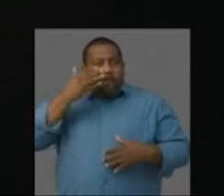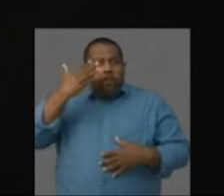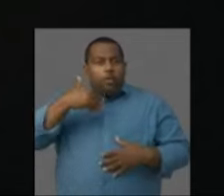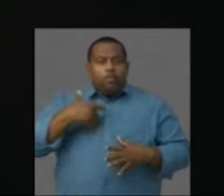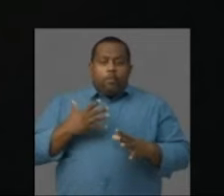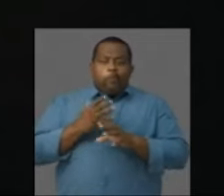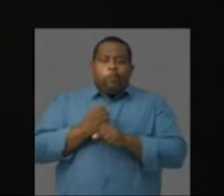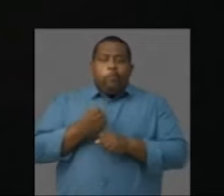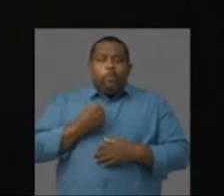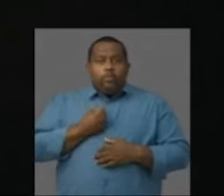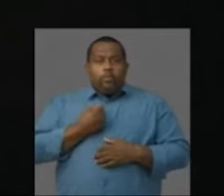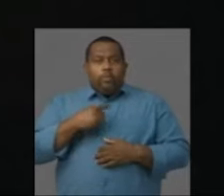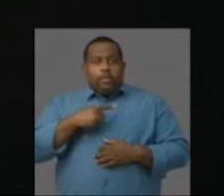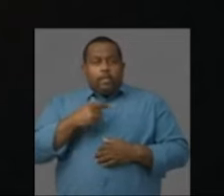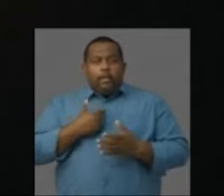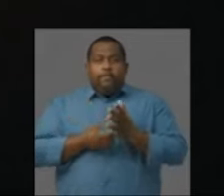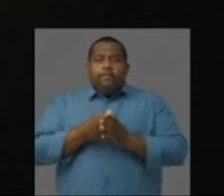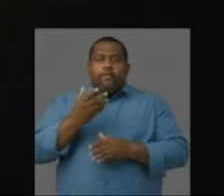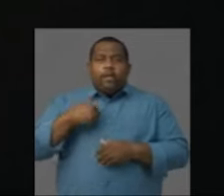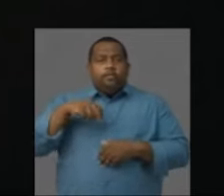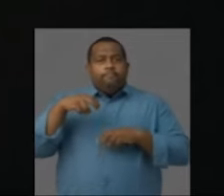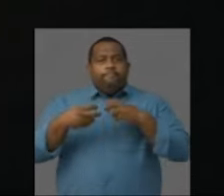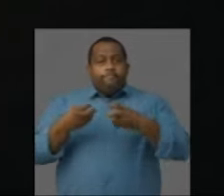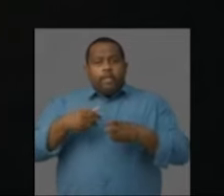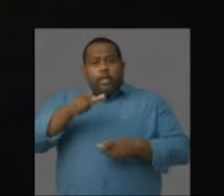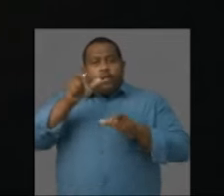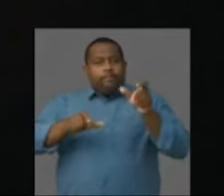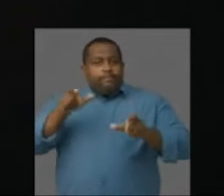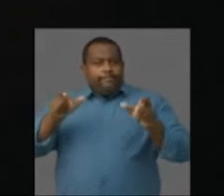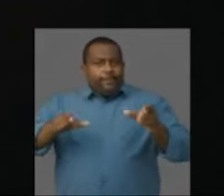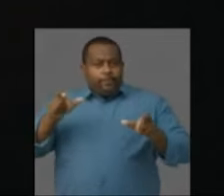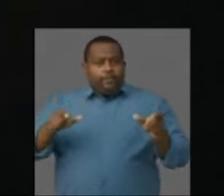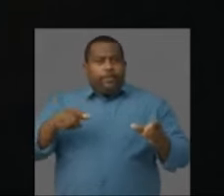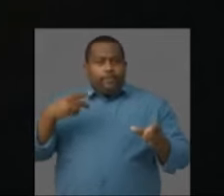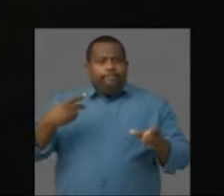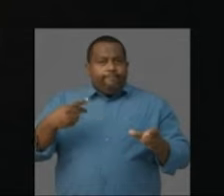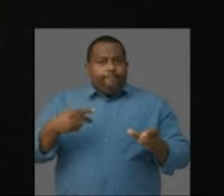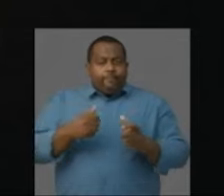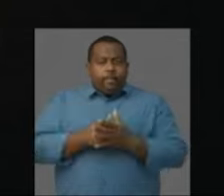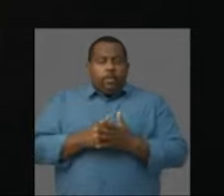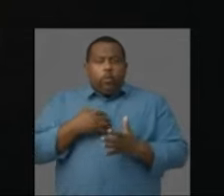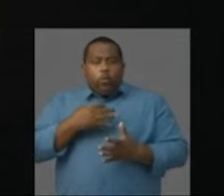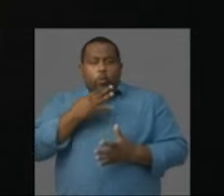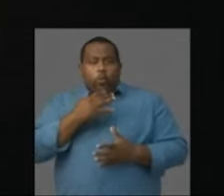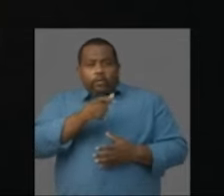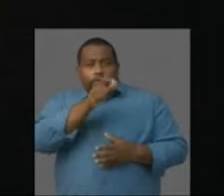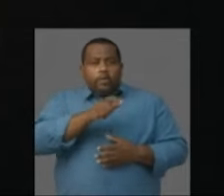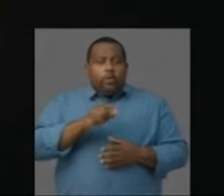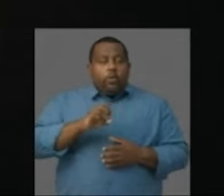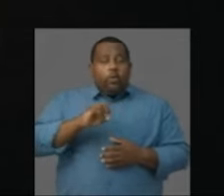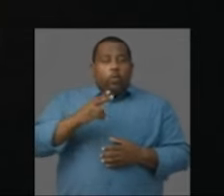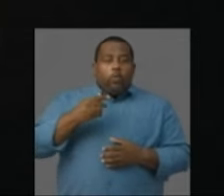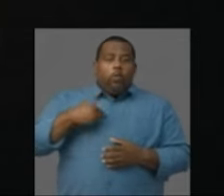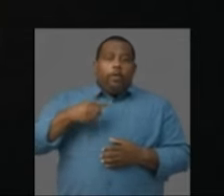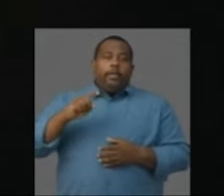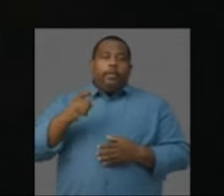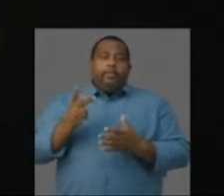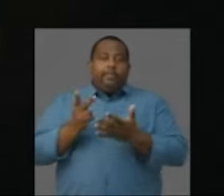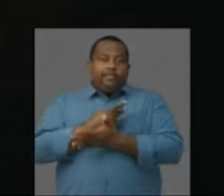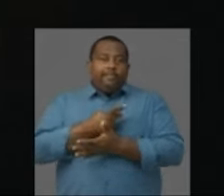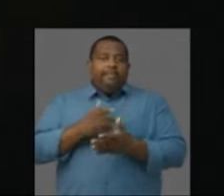que mais tem homicídio no Brasil. Todo cidadão de bem conhece alguém ou já